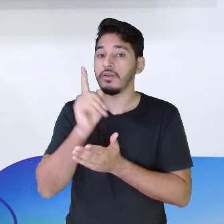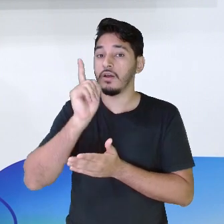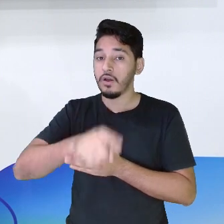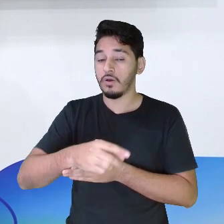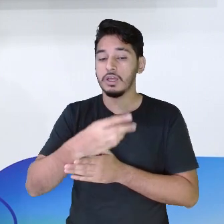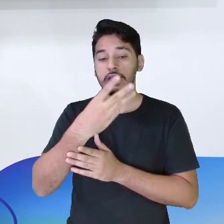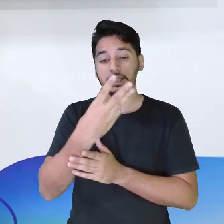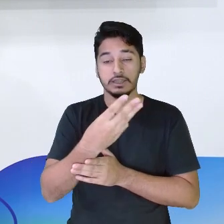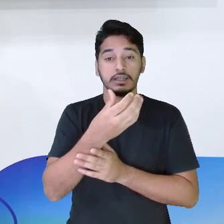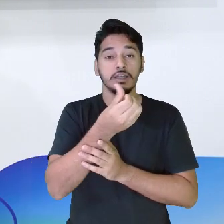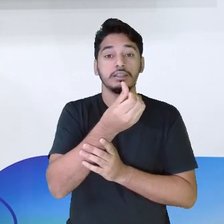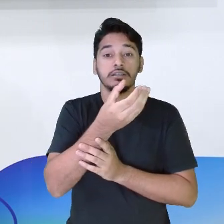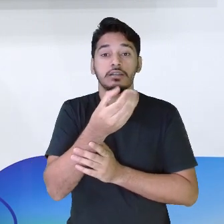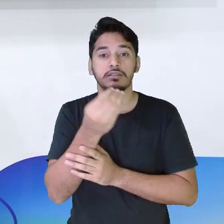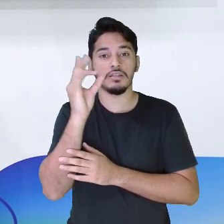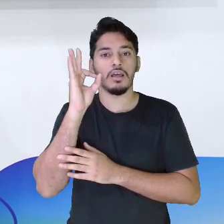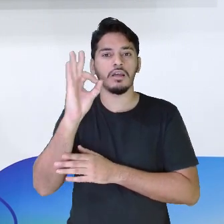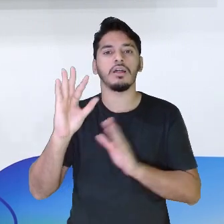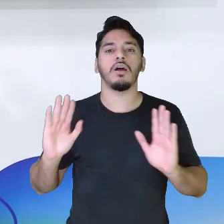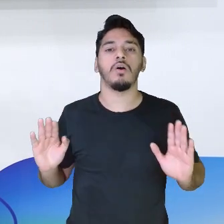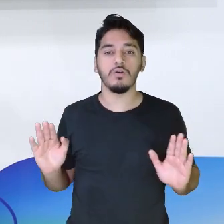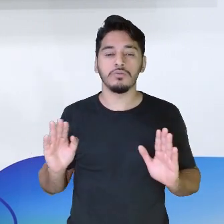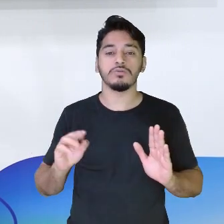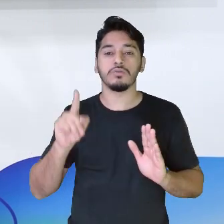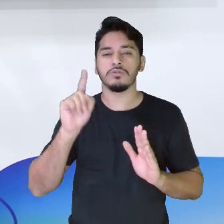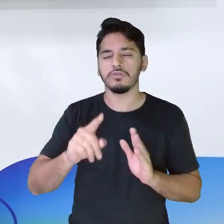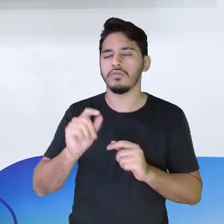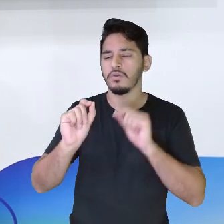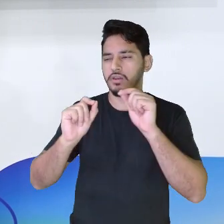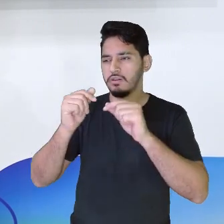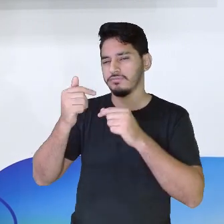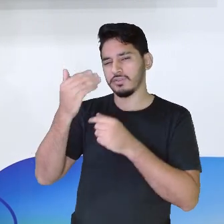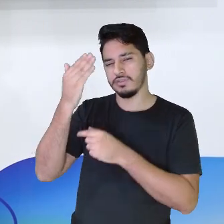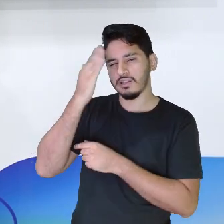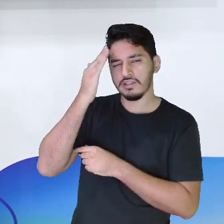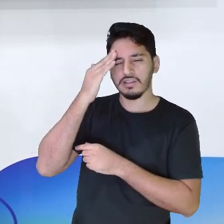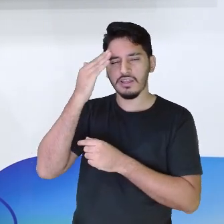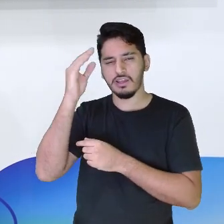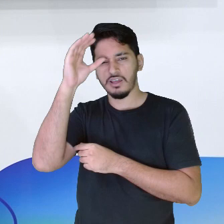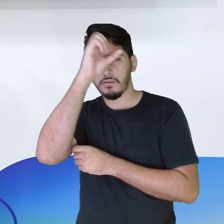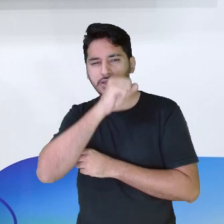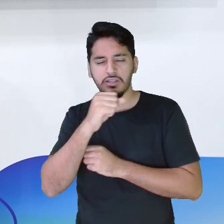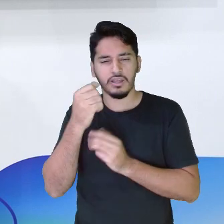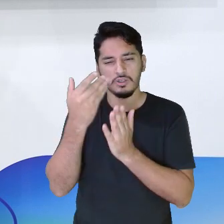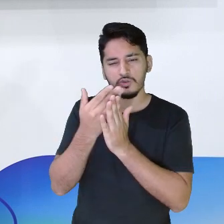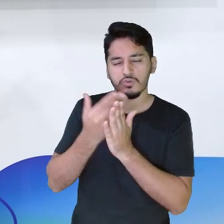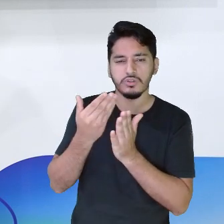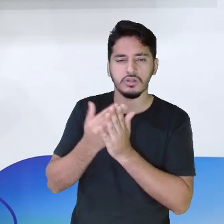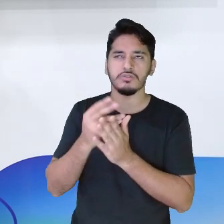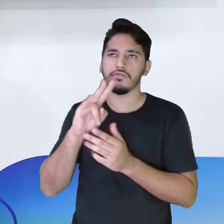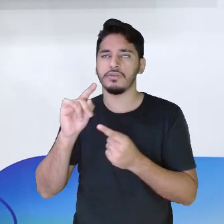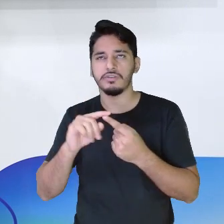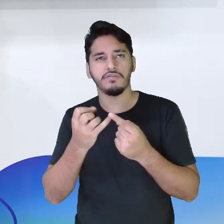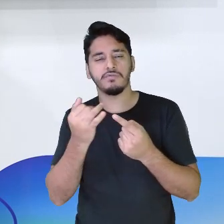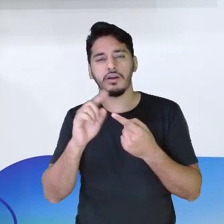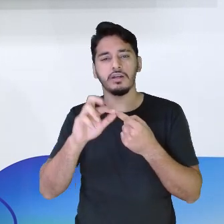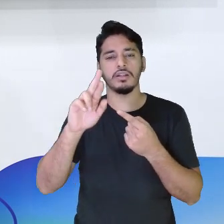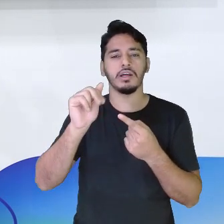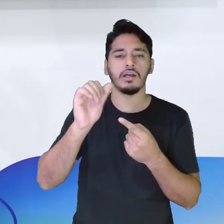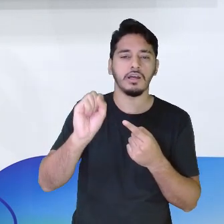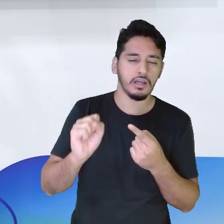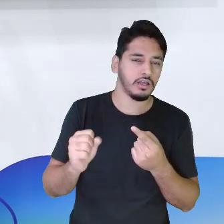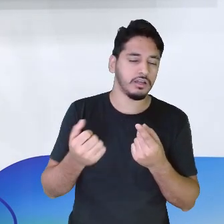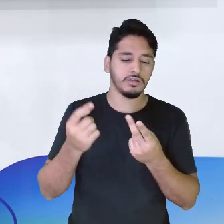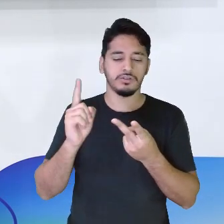360 graus. Quando a gente vai trabalhar ângulo, a gente vai aprender, claro, sobre os tipos de ângulo. A gente vai aprender sobre ângulo raso,